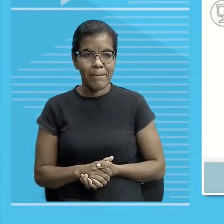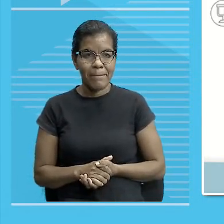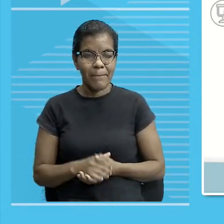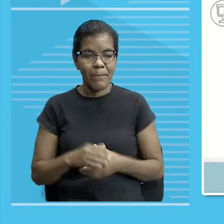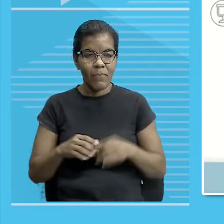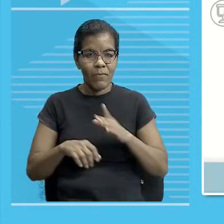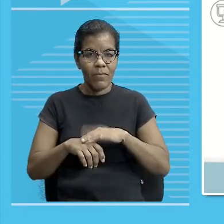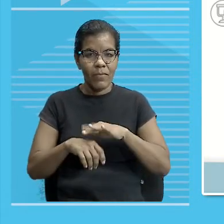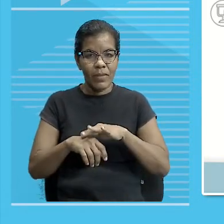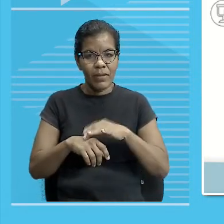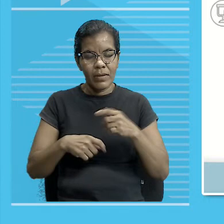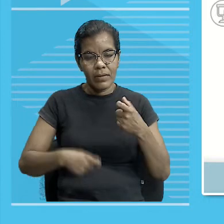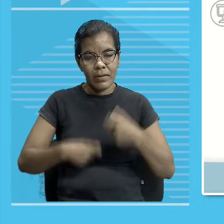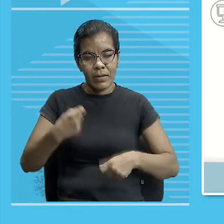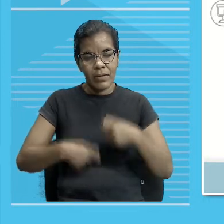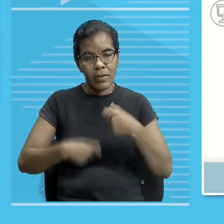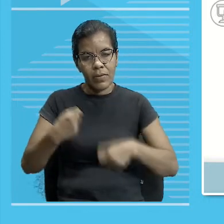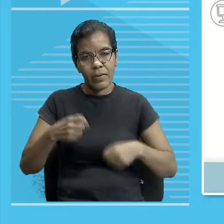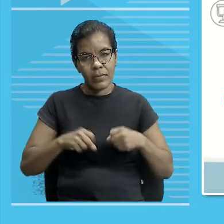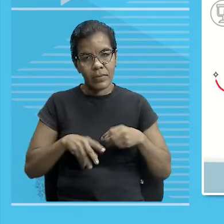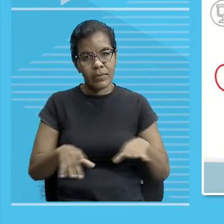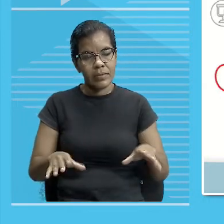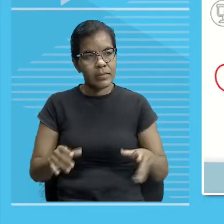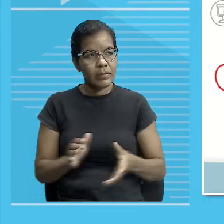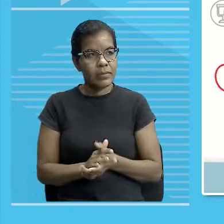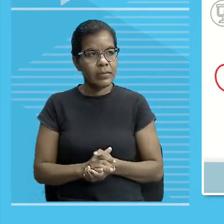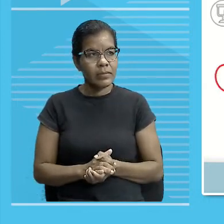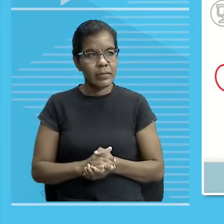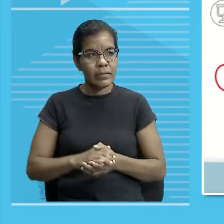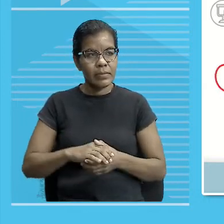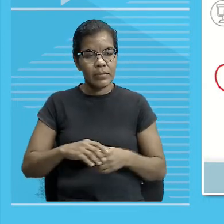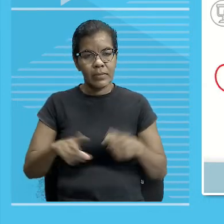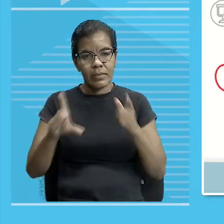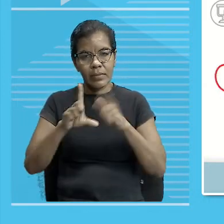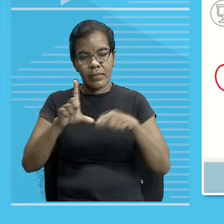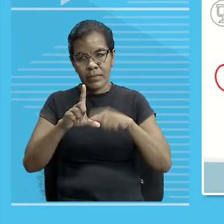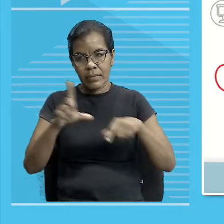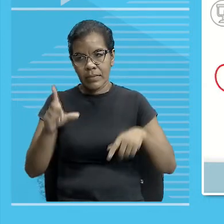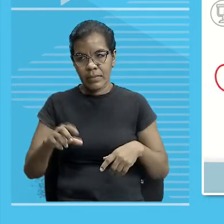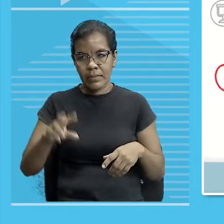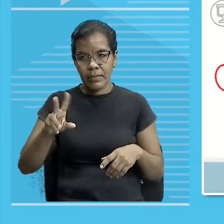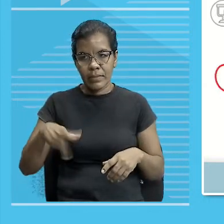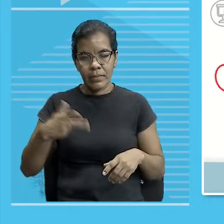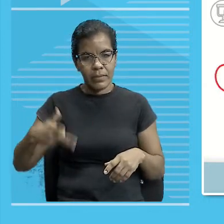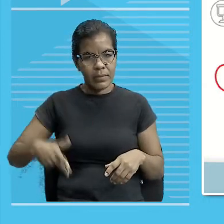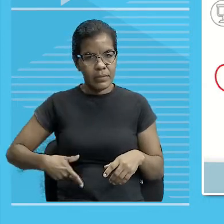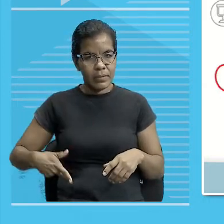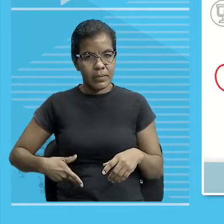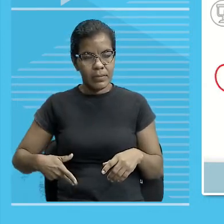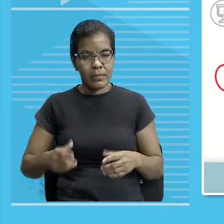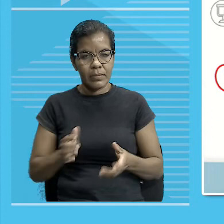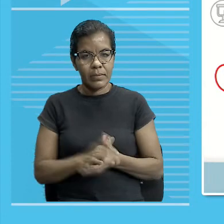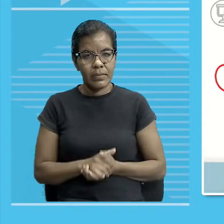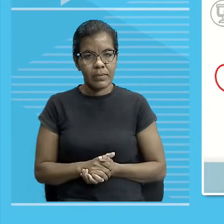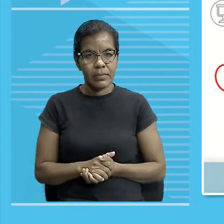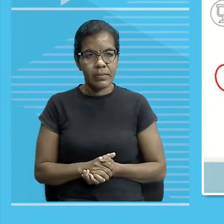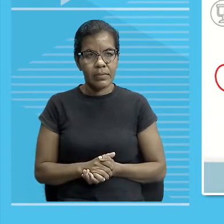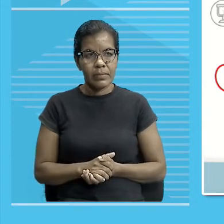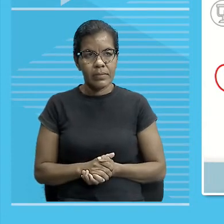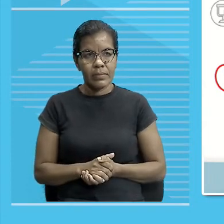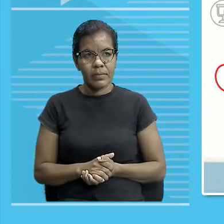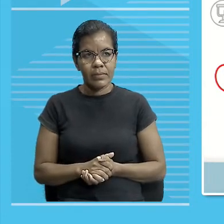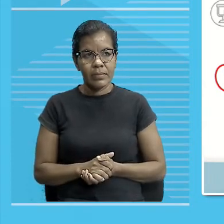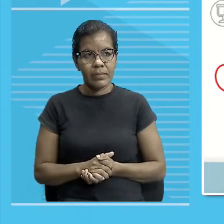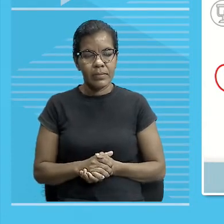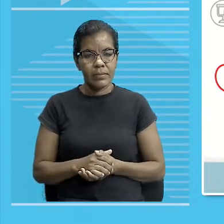uma doença sexualmente transmissível, é hepatite, gente. Hepatite não é sexualmente transmissível, tá?